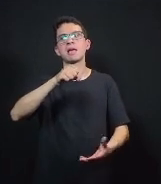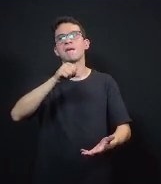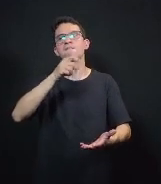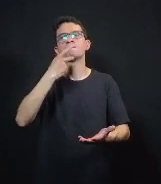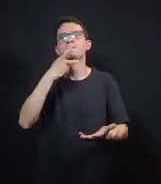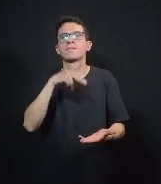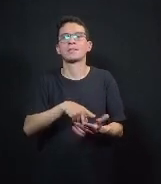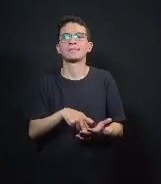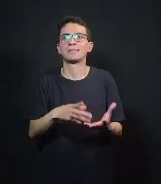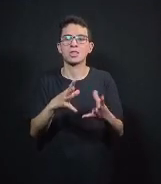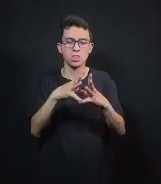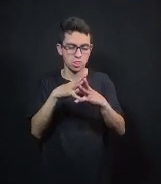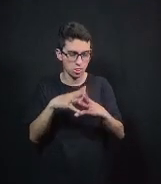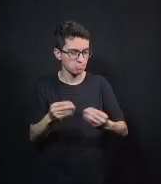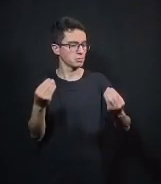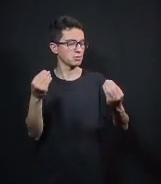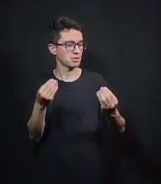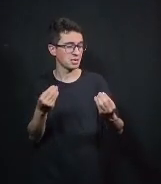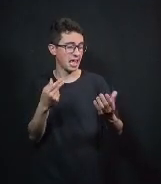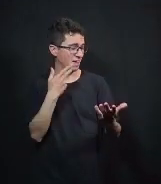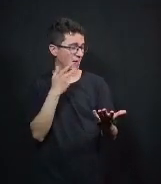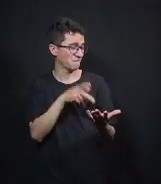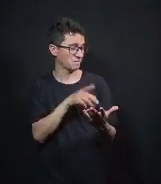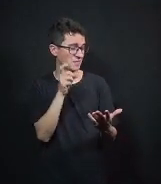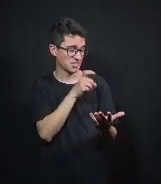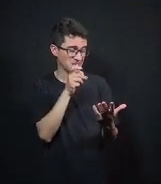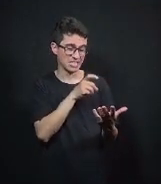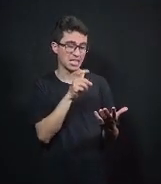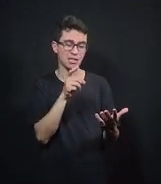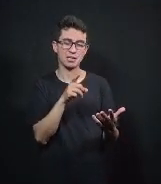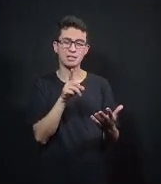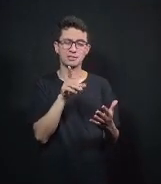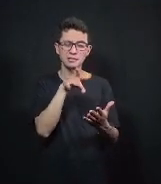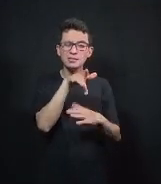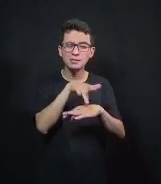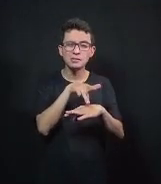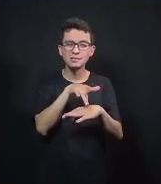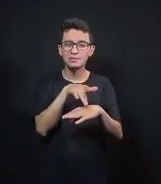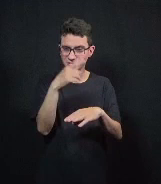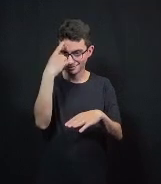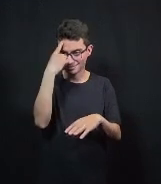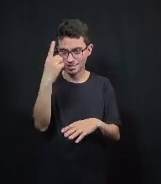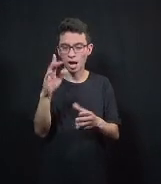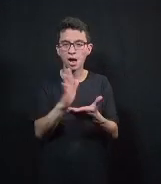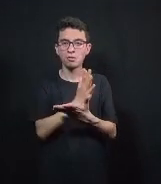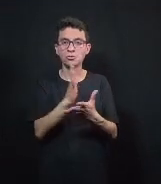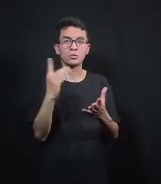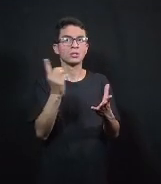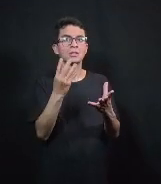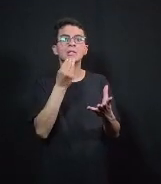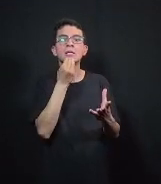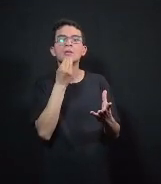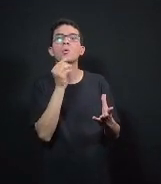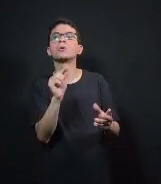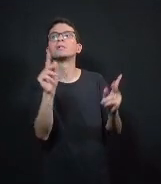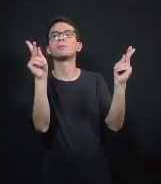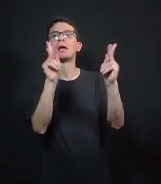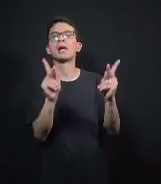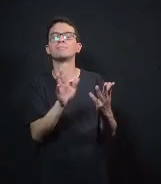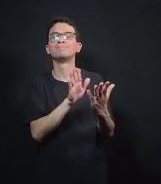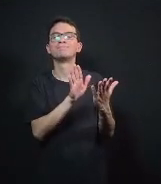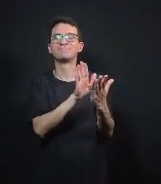fica mentira, especulação. Tanto é que quando a gente tenta classificar isso, né, você vai